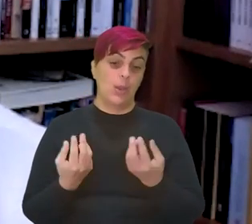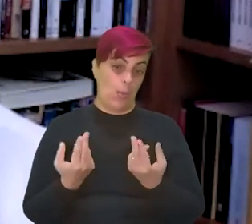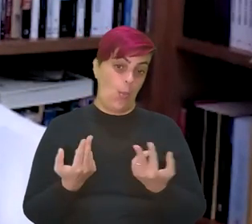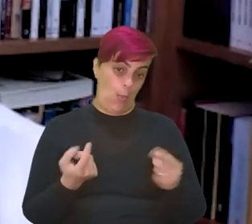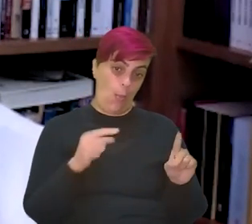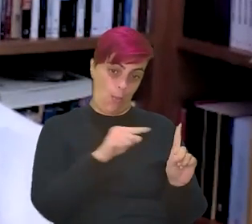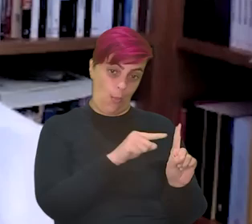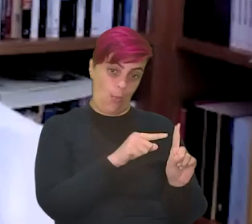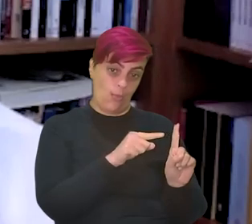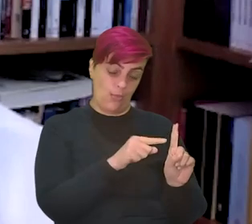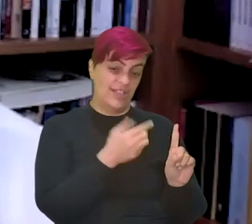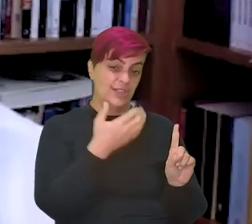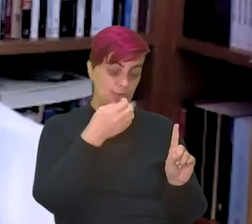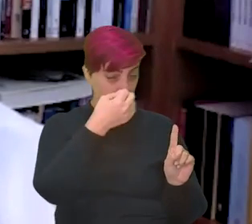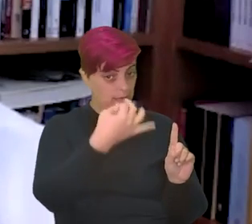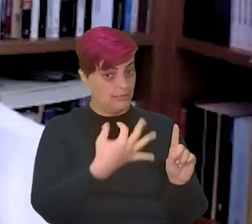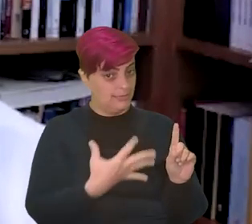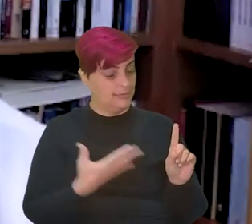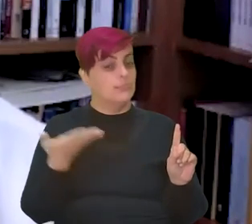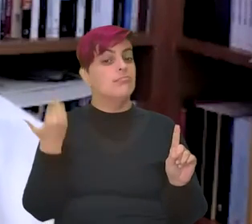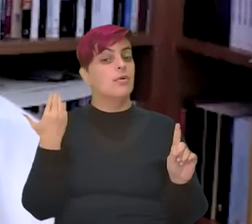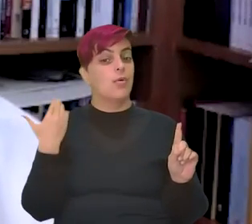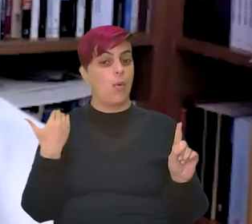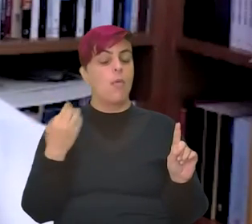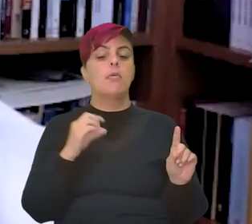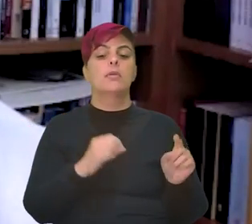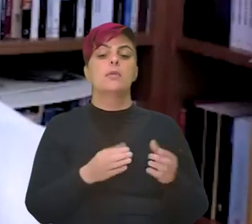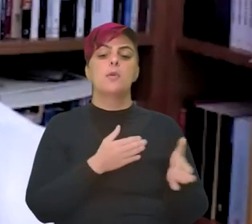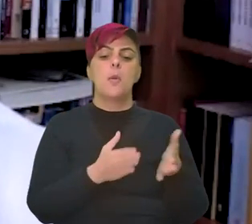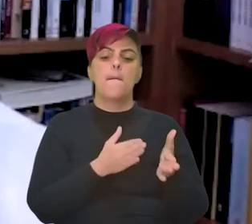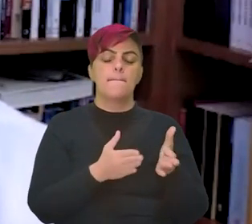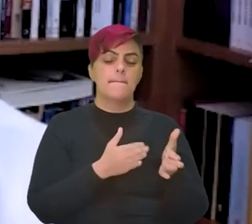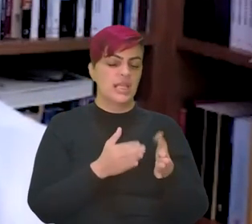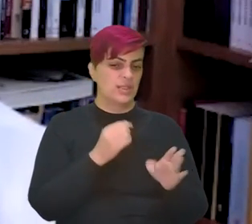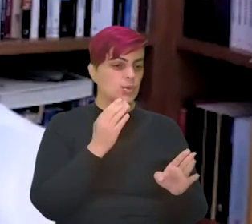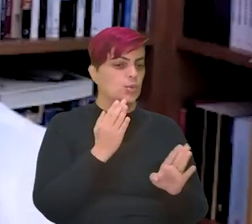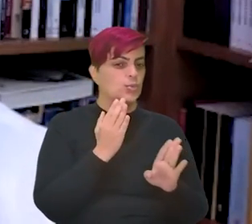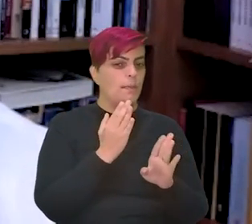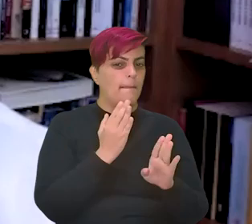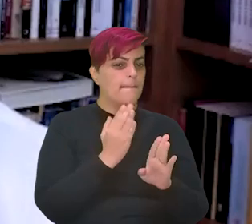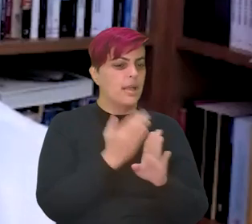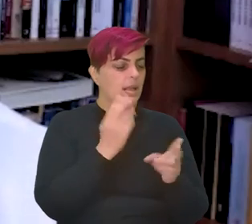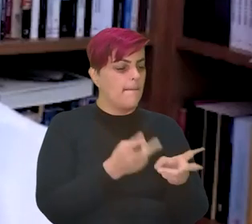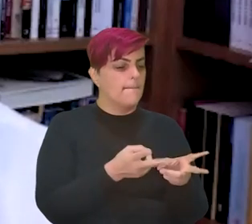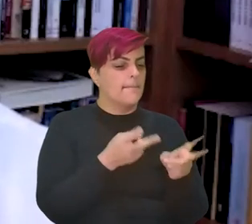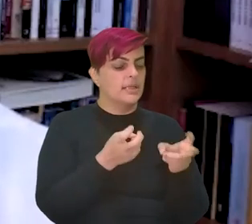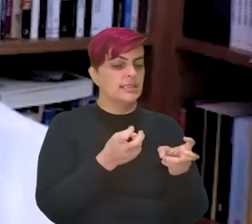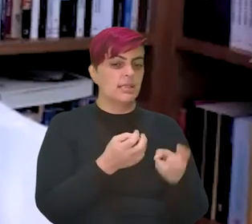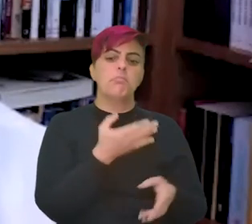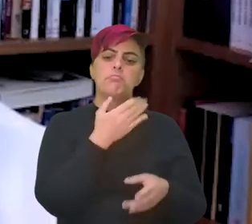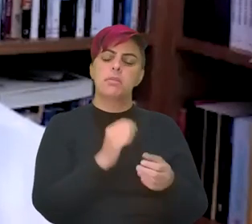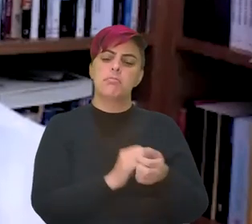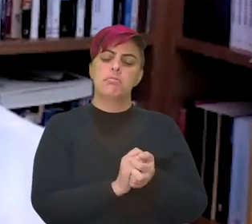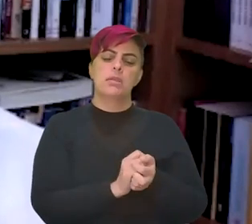como Malinowski já antecipava, quando você descobre algo novo, que você vai procurar